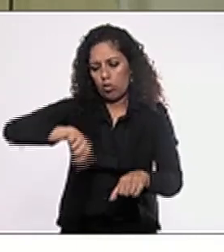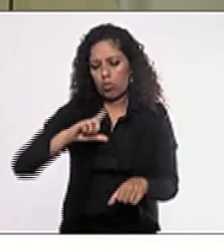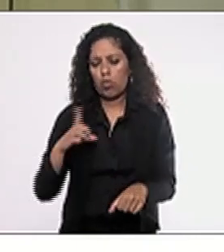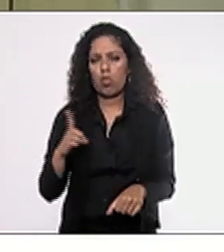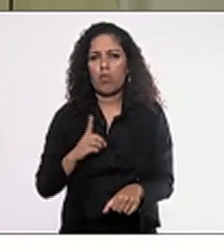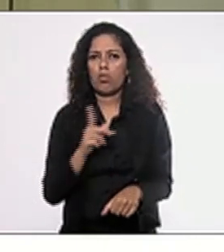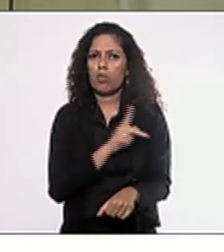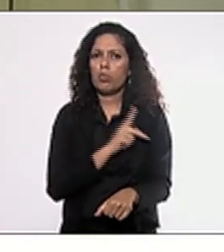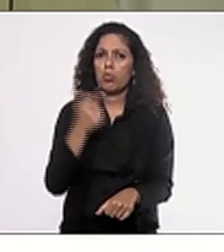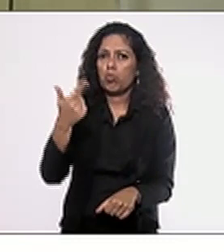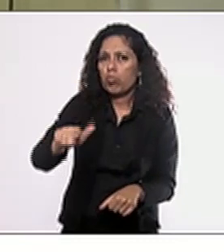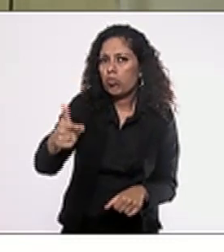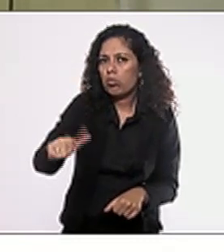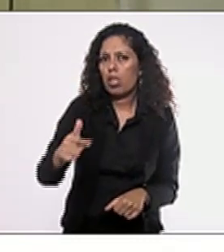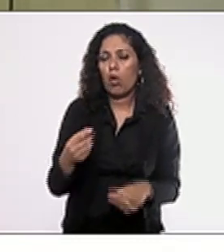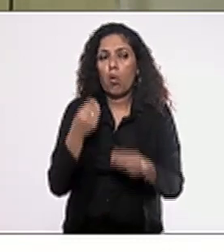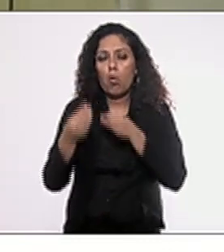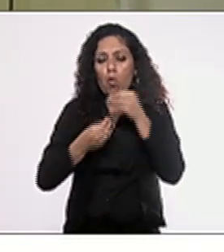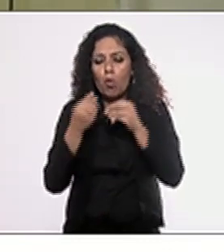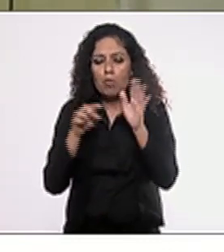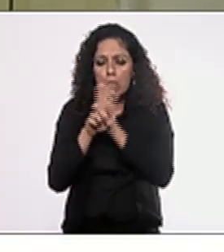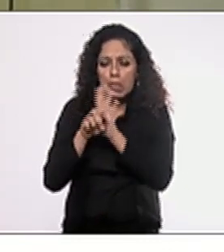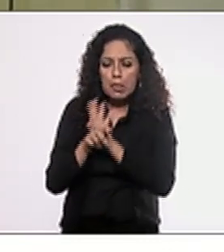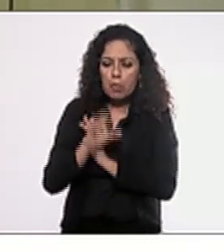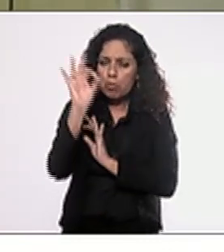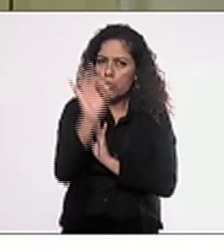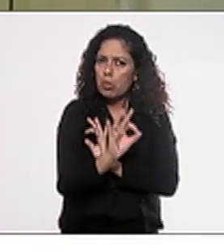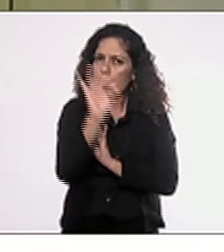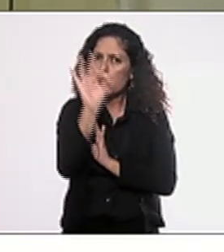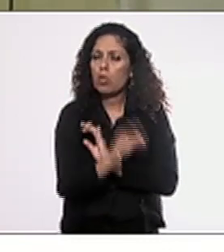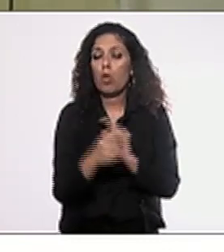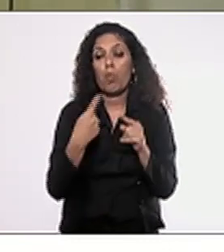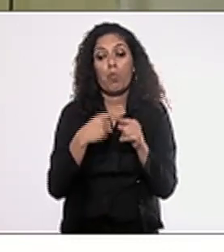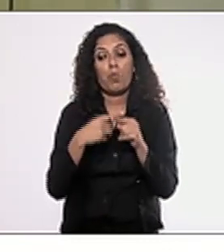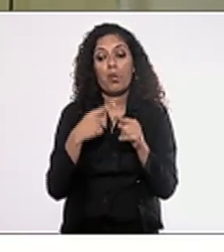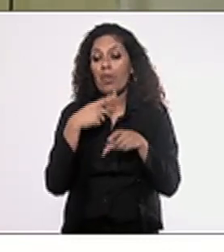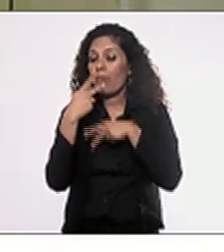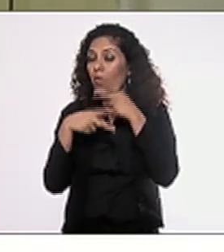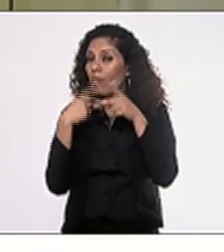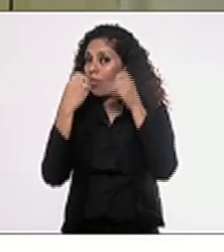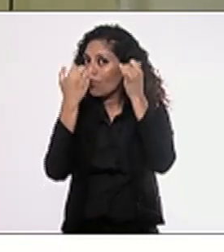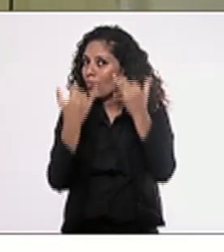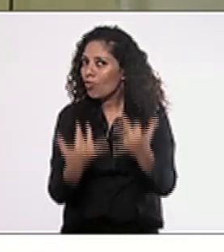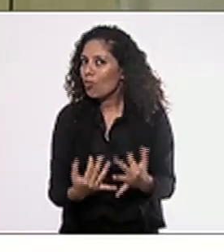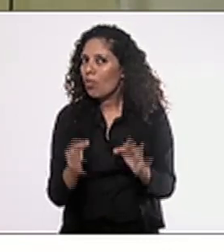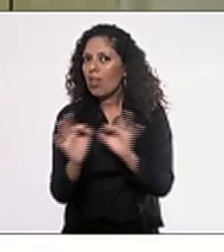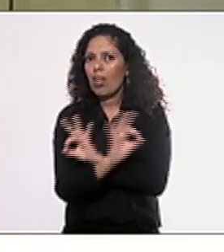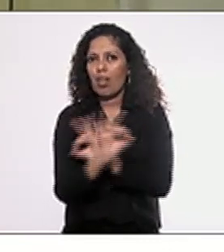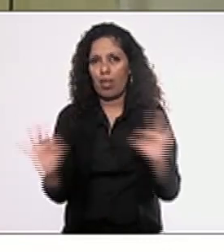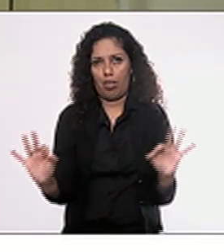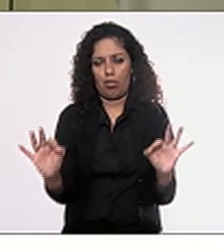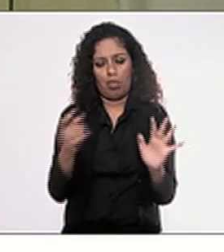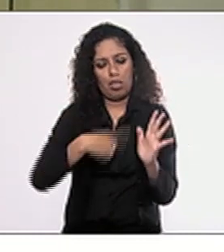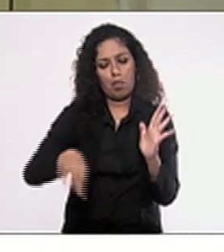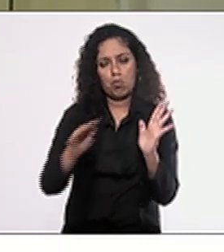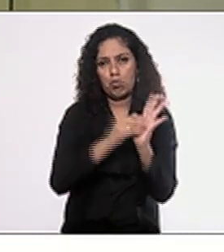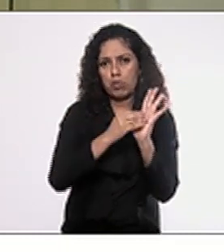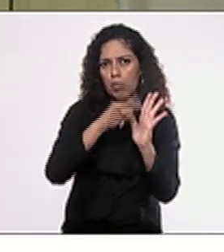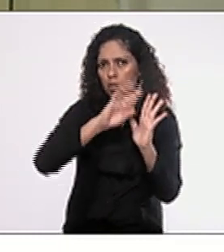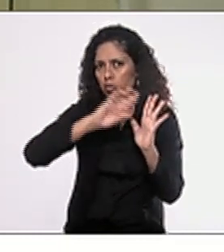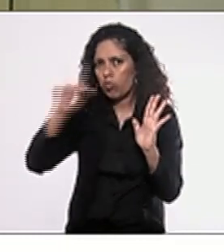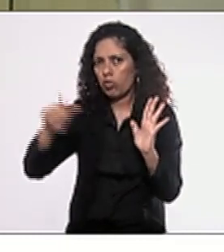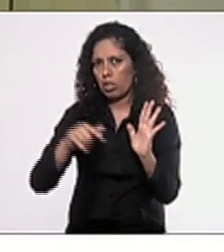Tribunal de Justiça também não tem como a gente fazer esse percentual, porque elas não são classificadas por esse tipo de